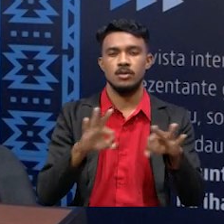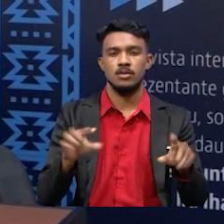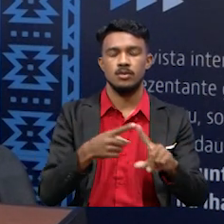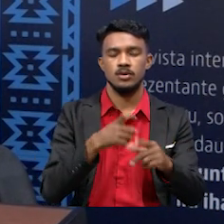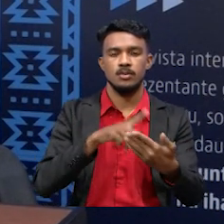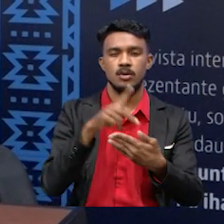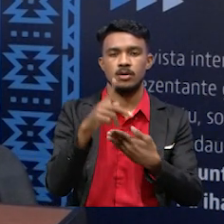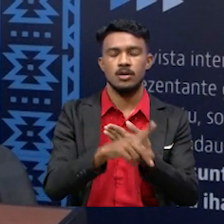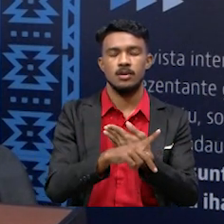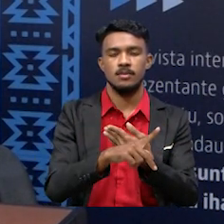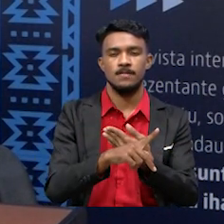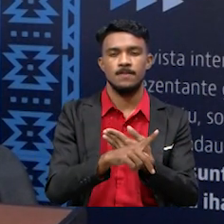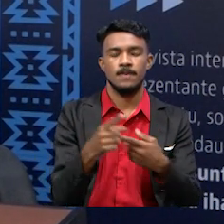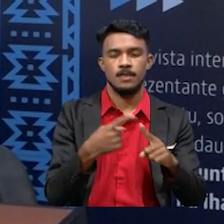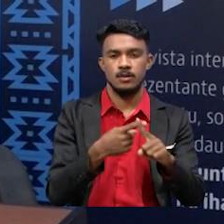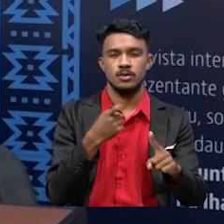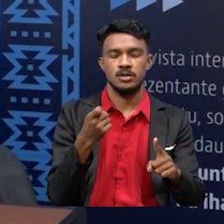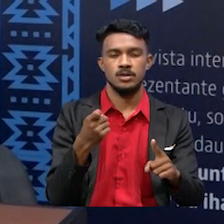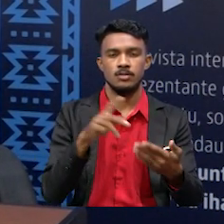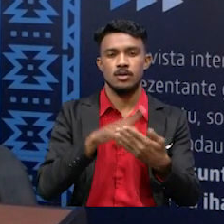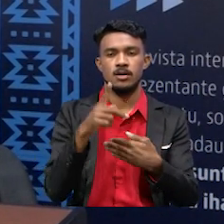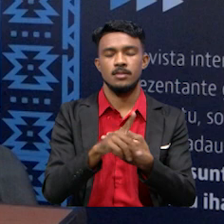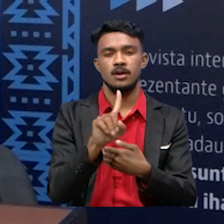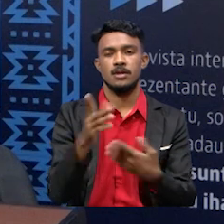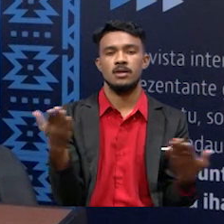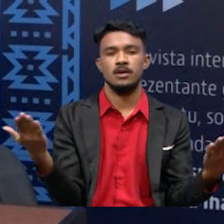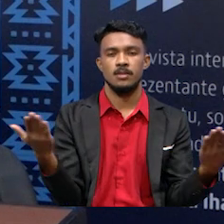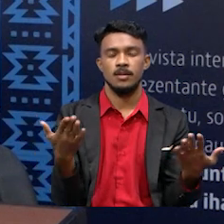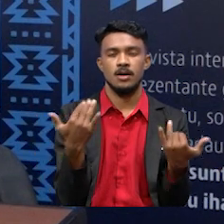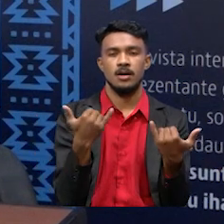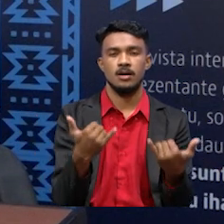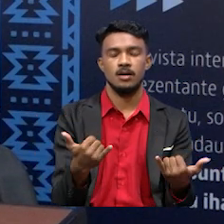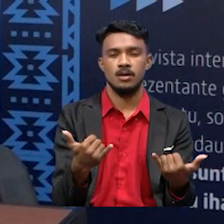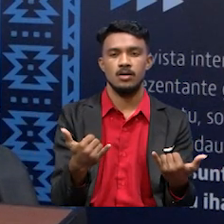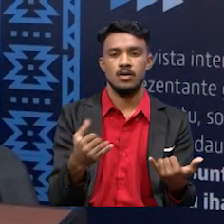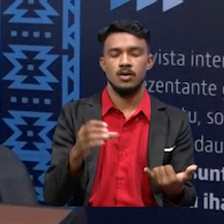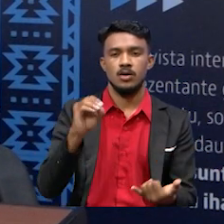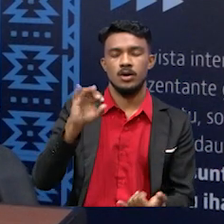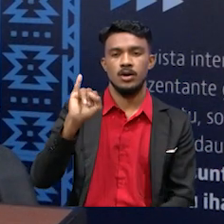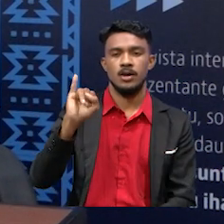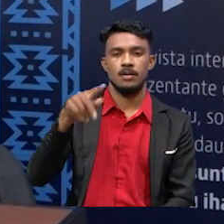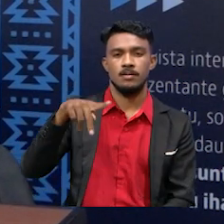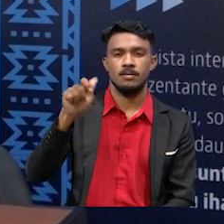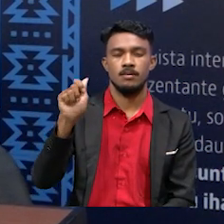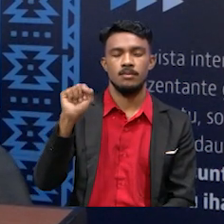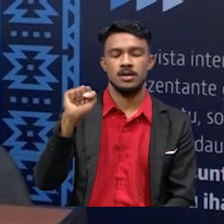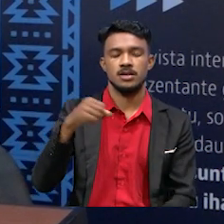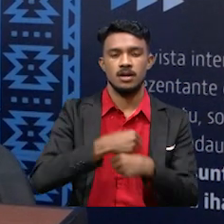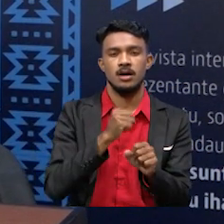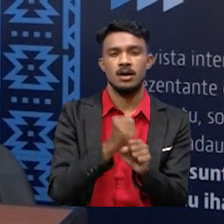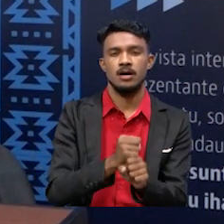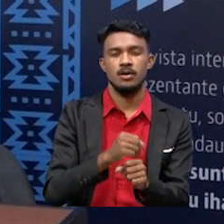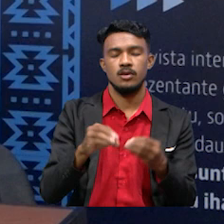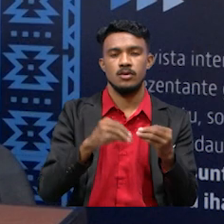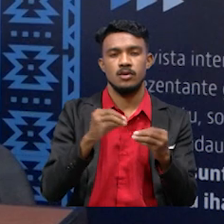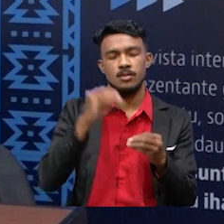nene husi programa ida nebe mak agora liusi oi pas halau hela ba halo observação nene